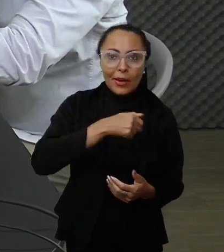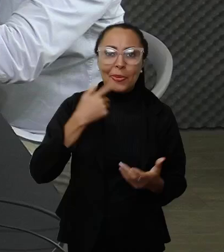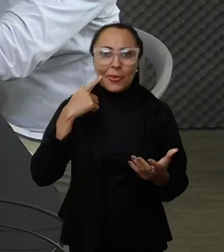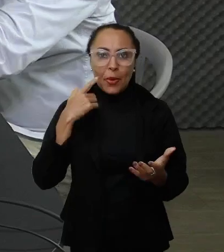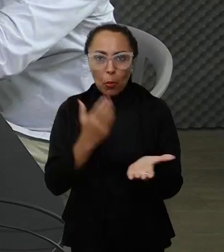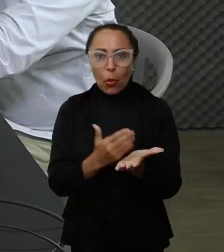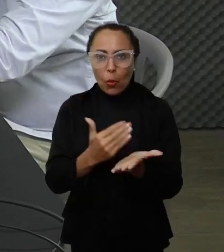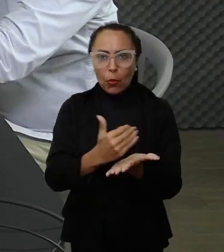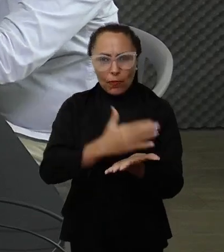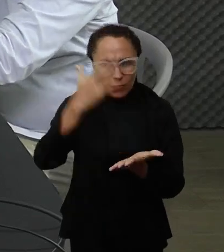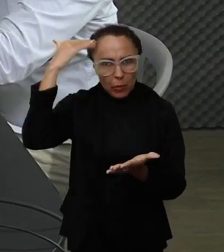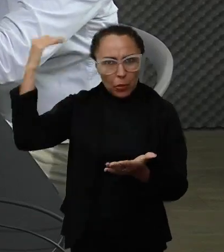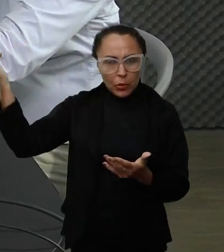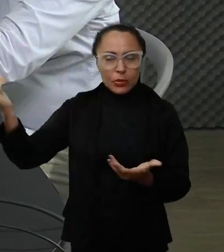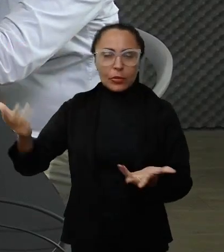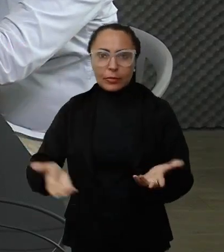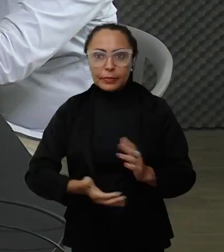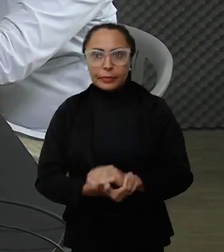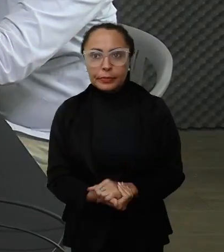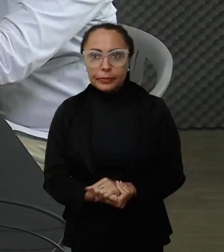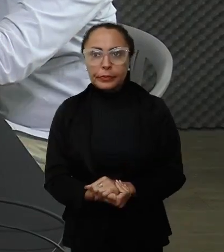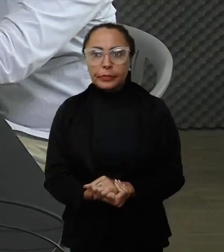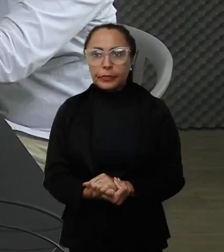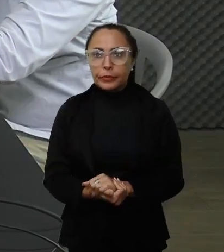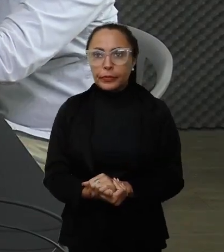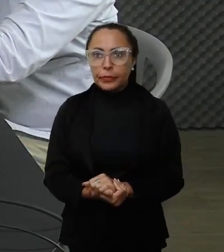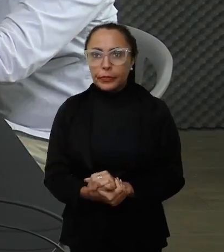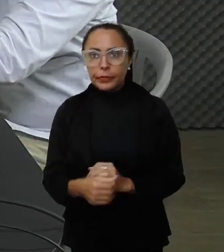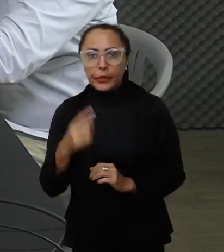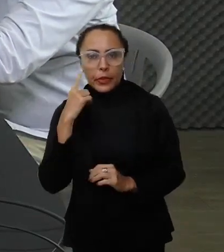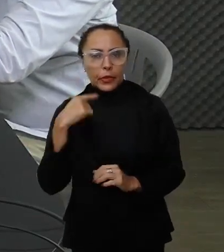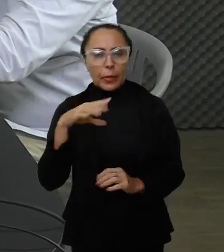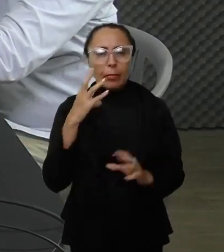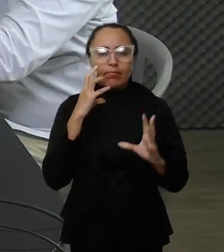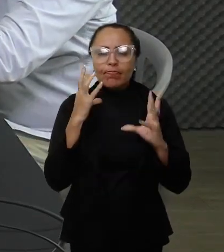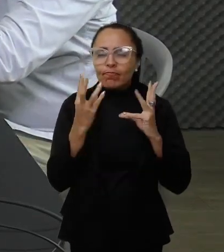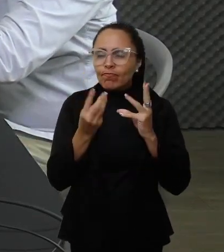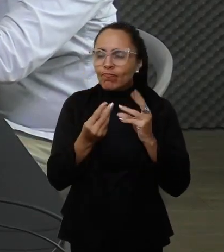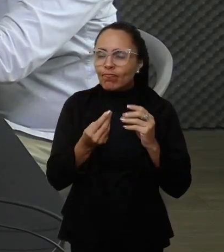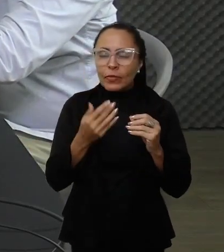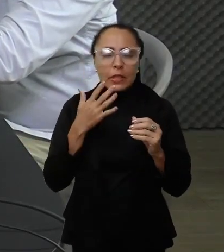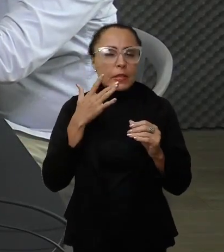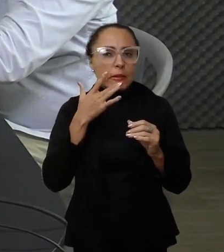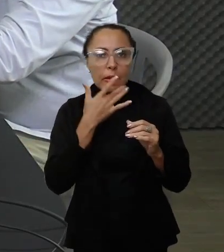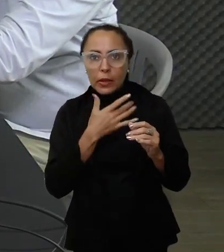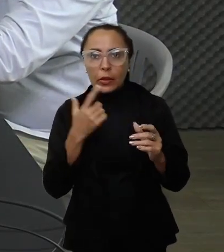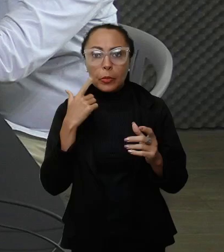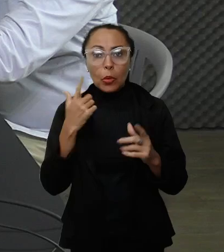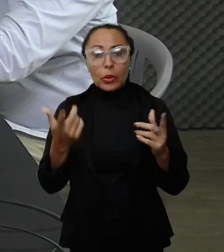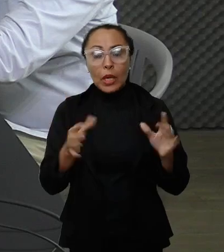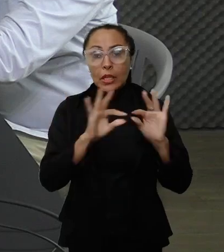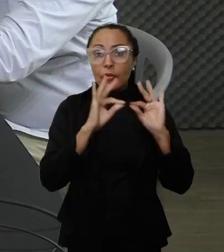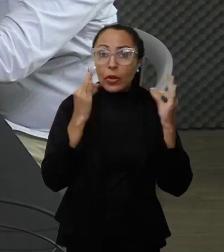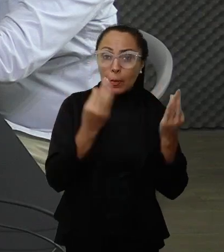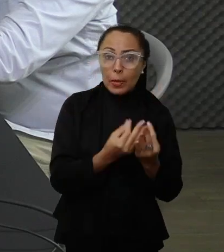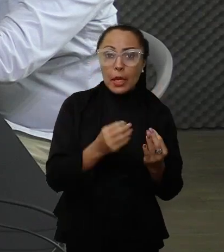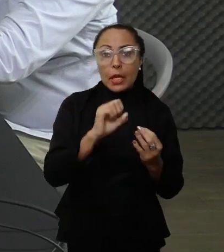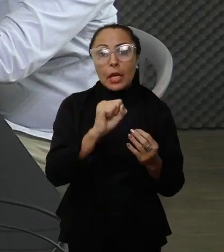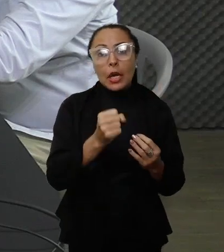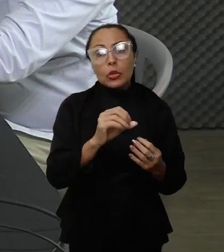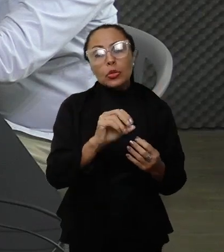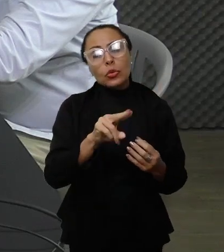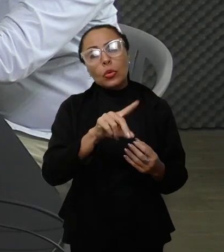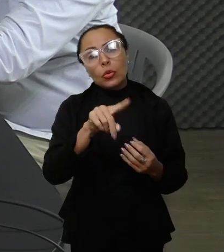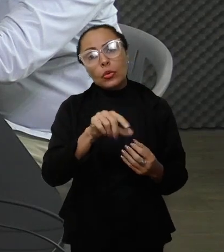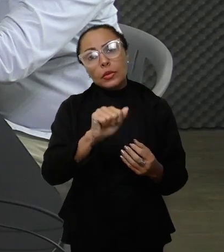vendo você? O bolo Souza Leão, aquele bolo que fica bem molhadinho. Sim, Pronto, o sim. nome é Souza Leão porque é da família Souza Leão, que é uma